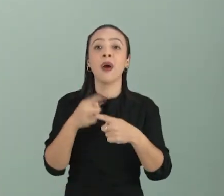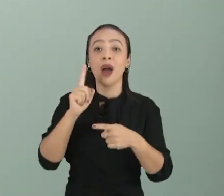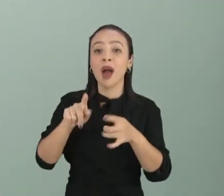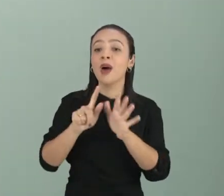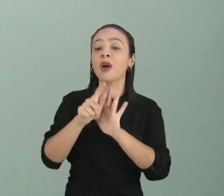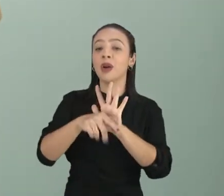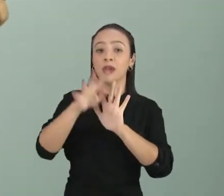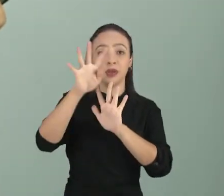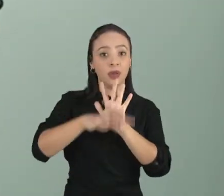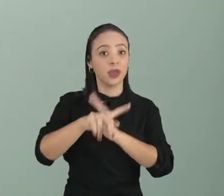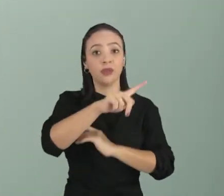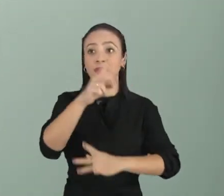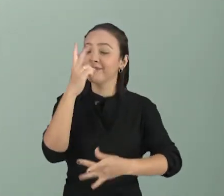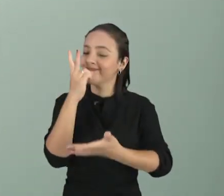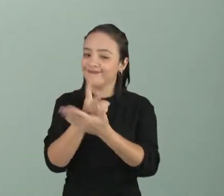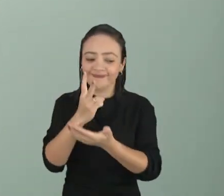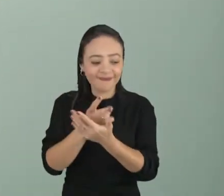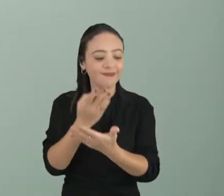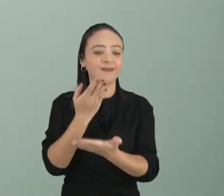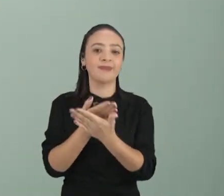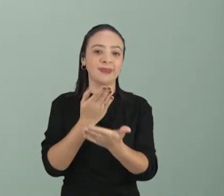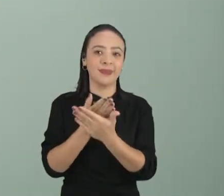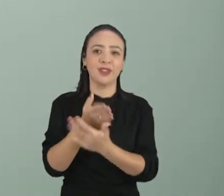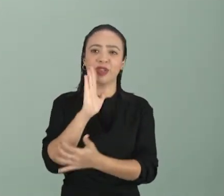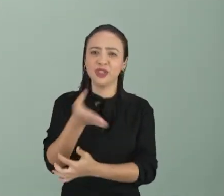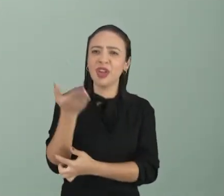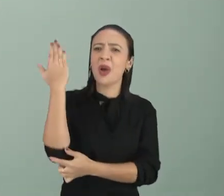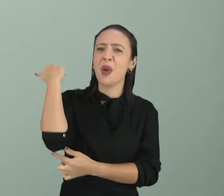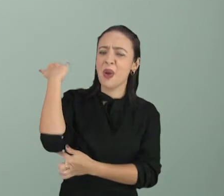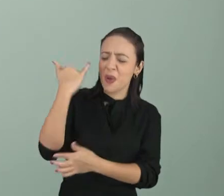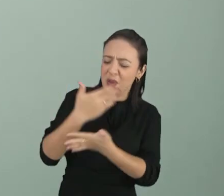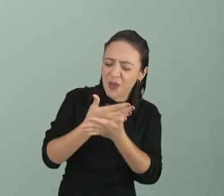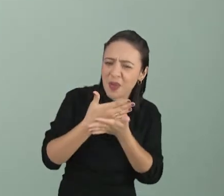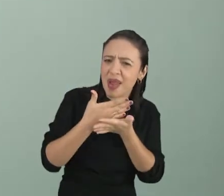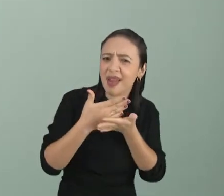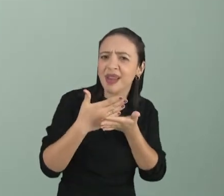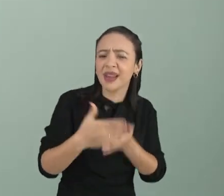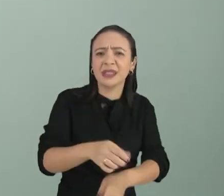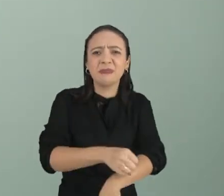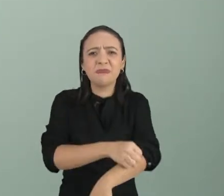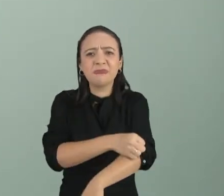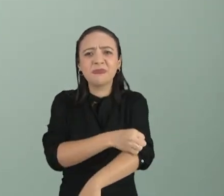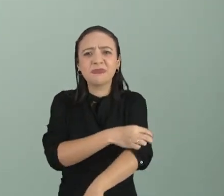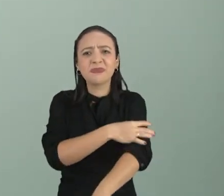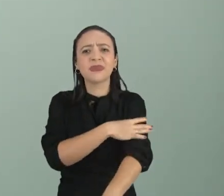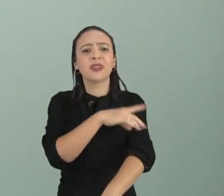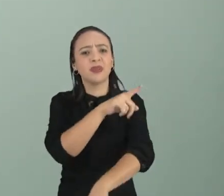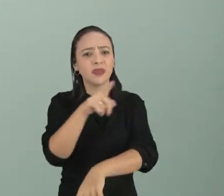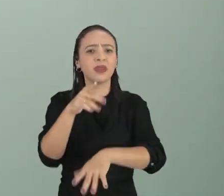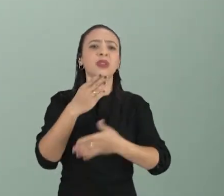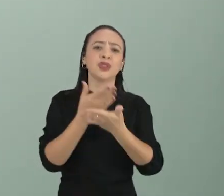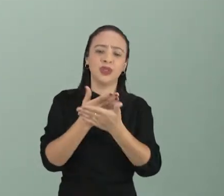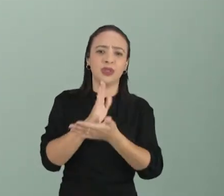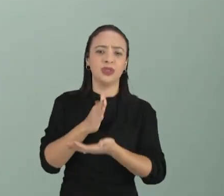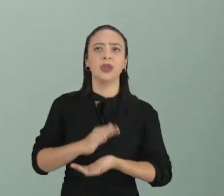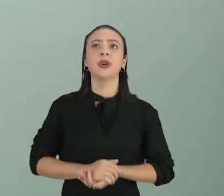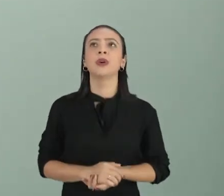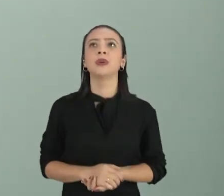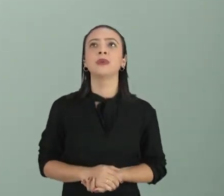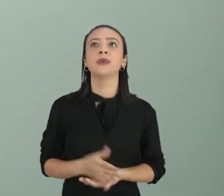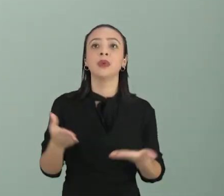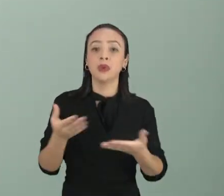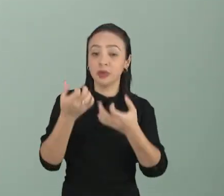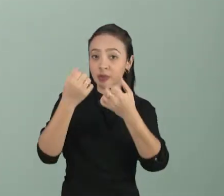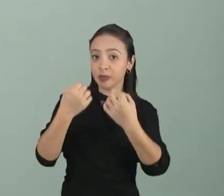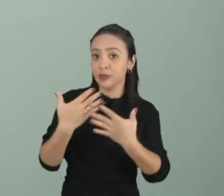que vocês vêm estudando desde o início, desde as primeiras séries de escolarização de vocês. E hoje nós vamos